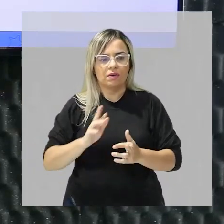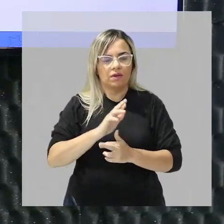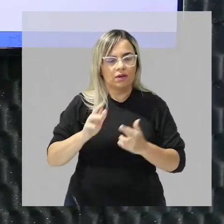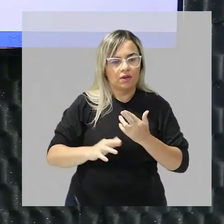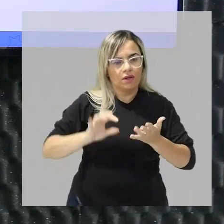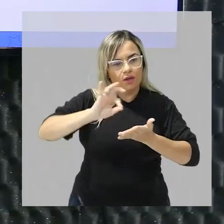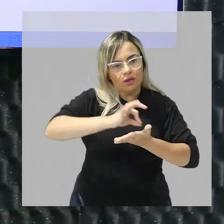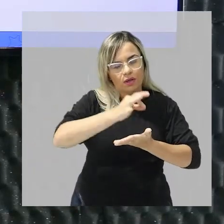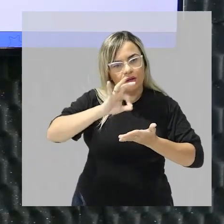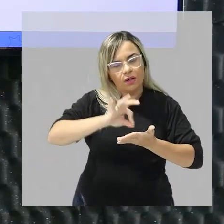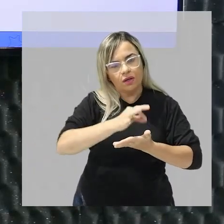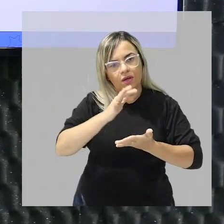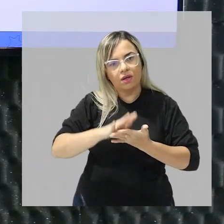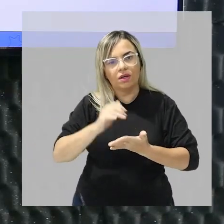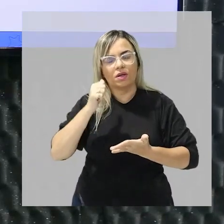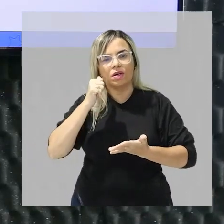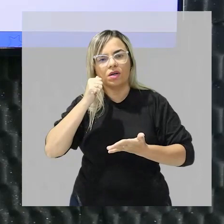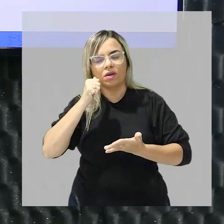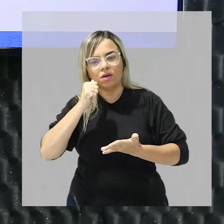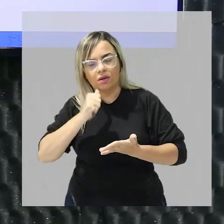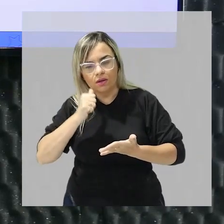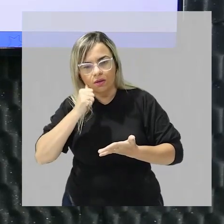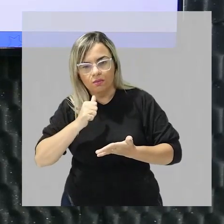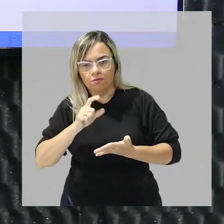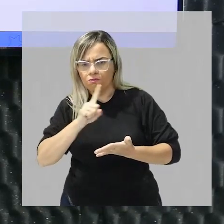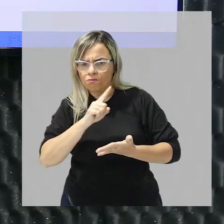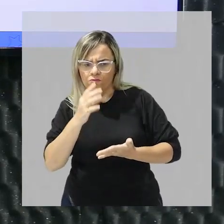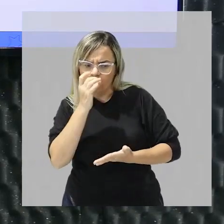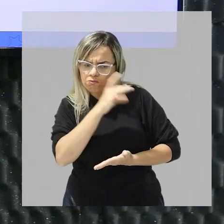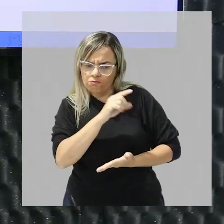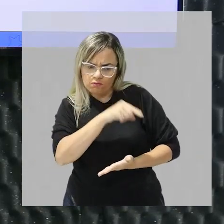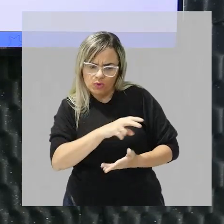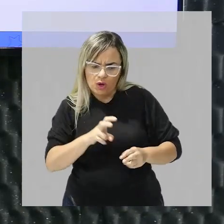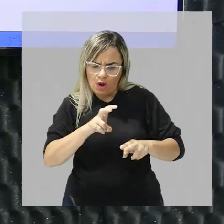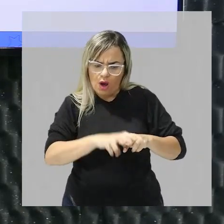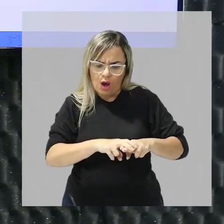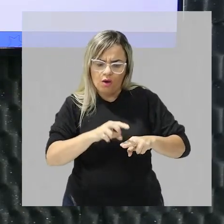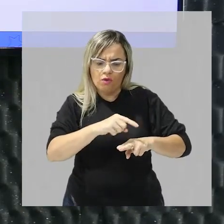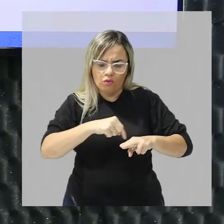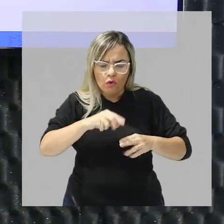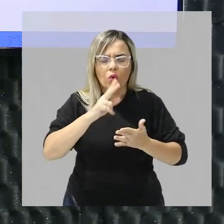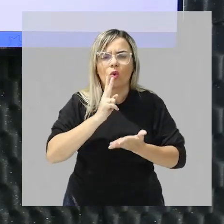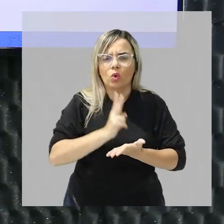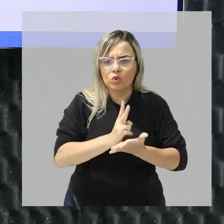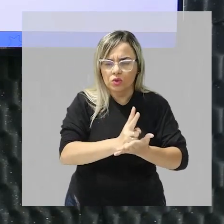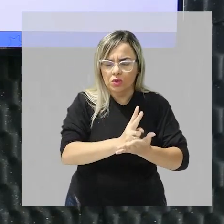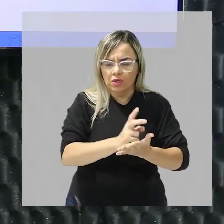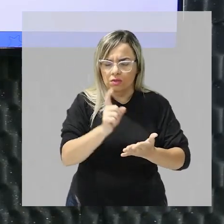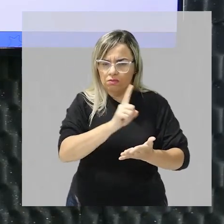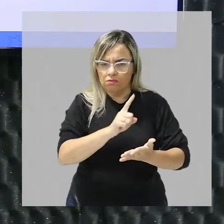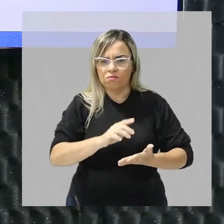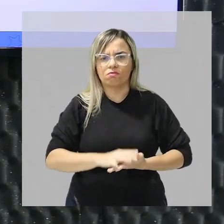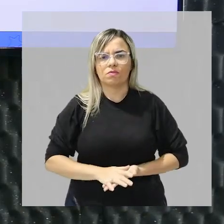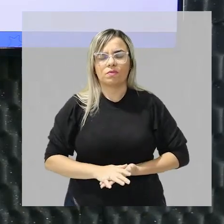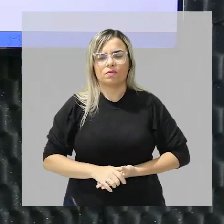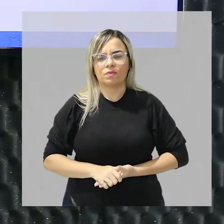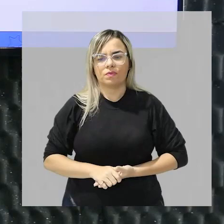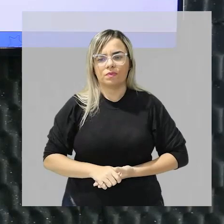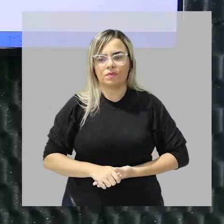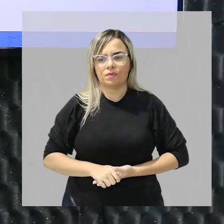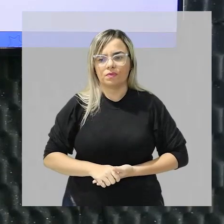essa senhora negra que se recusou a ceder o seu lugar no ônibus a um homem branco que estava nesse mesmo